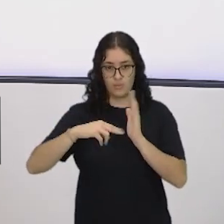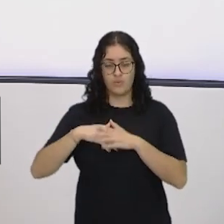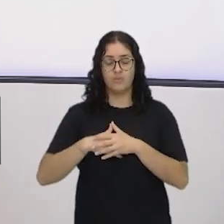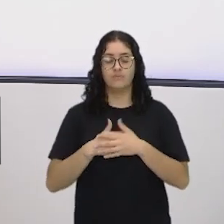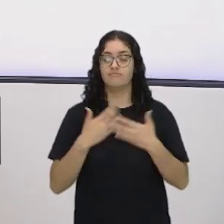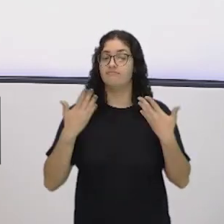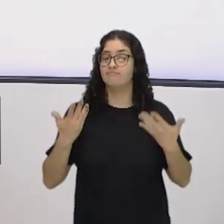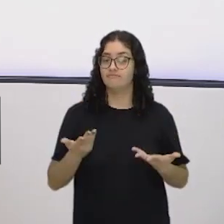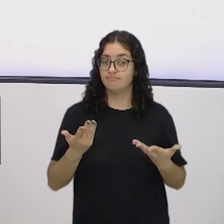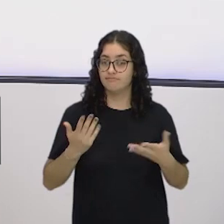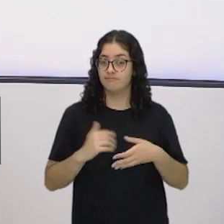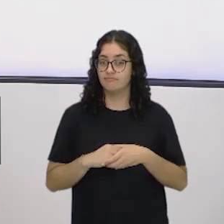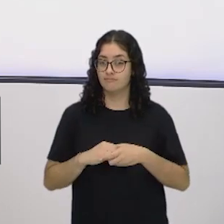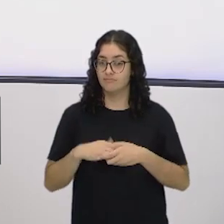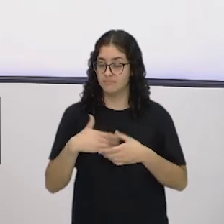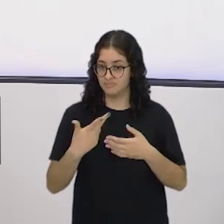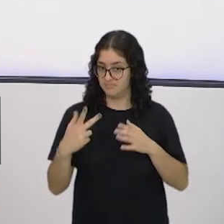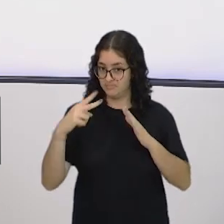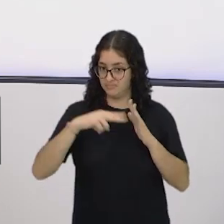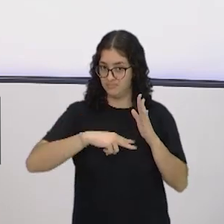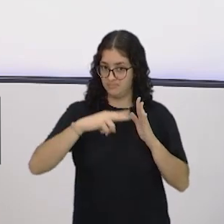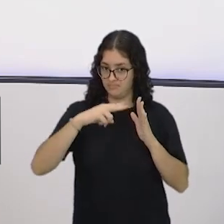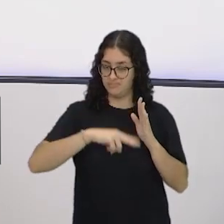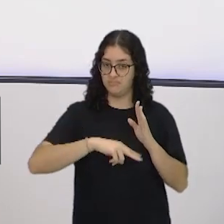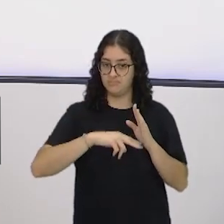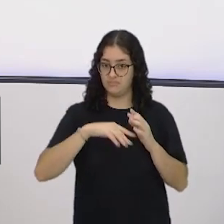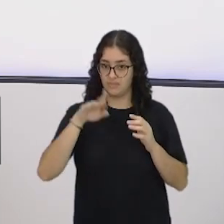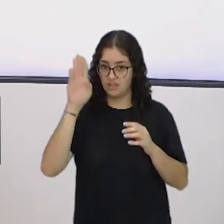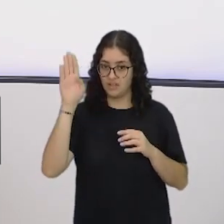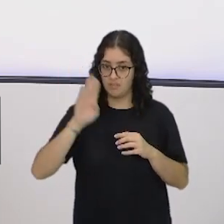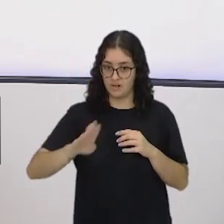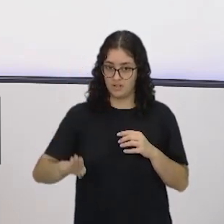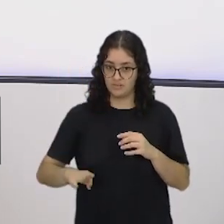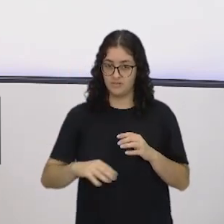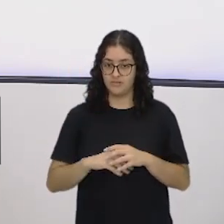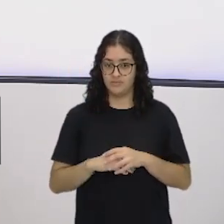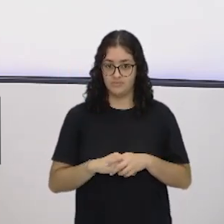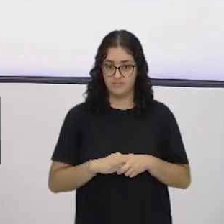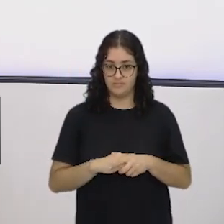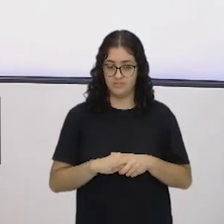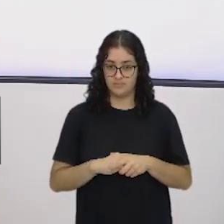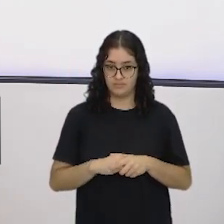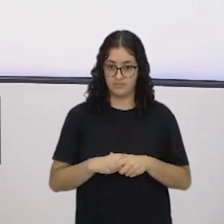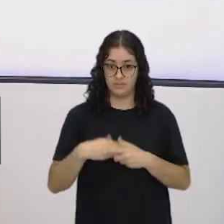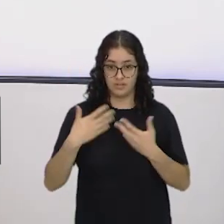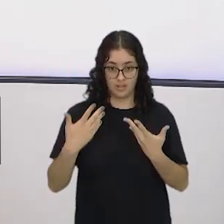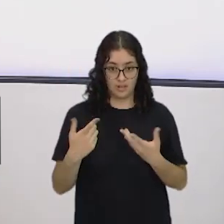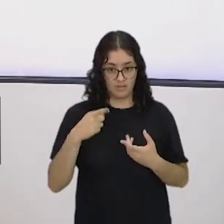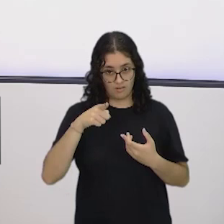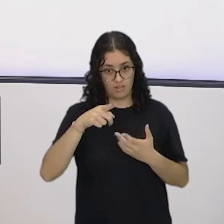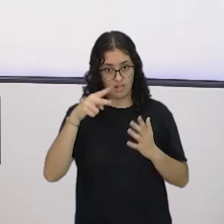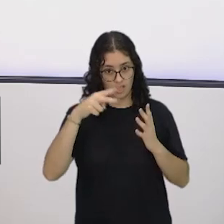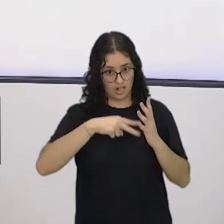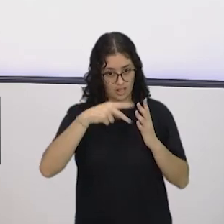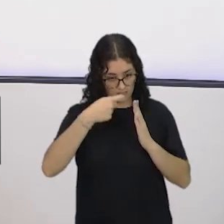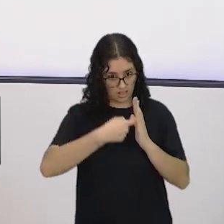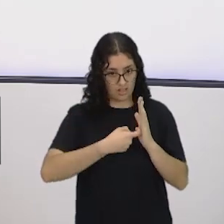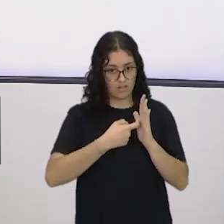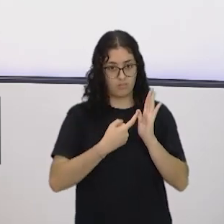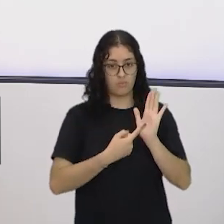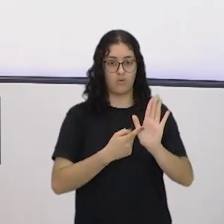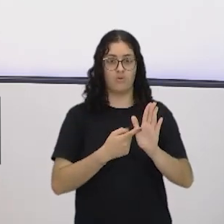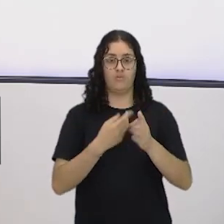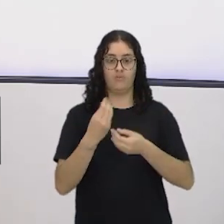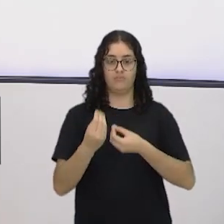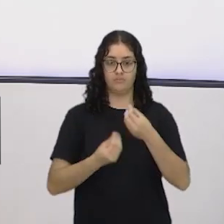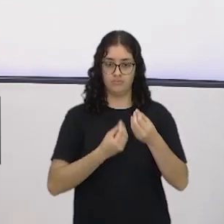Quão leitores estão os brasileiros? Certo? Então a gente vai ler o texto e vai mostrando isso também